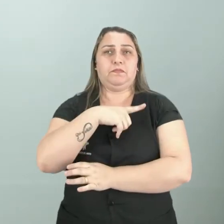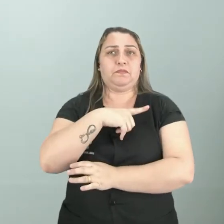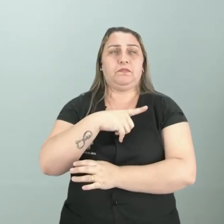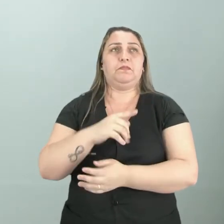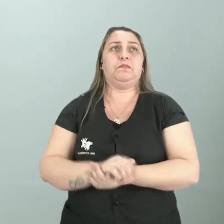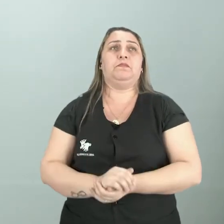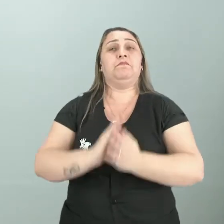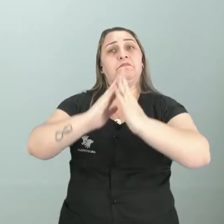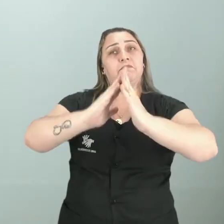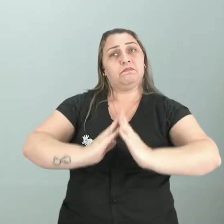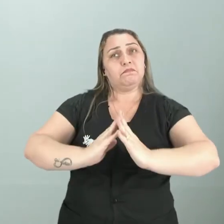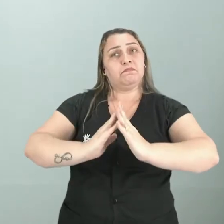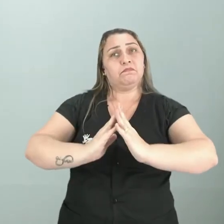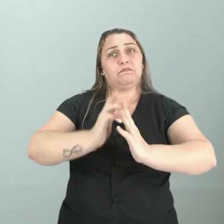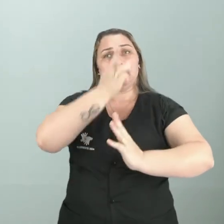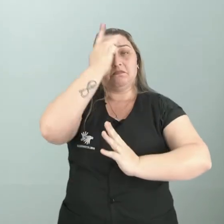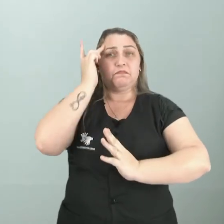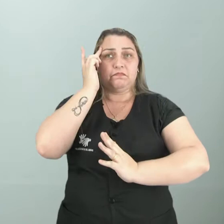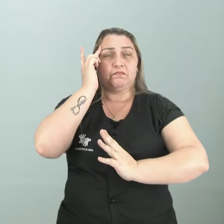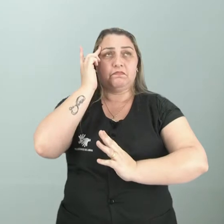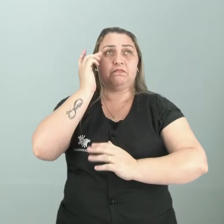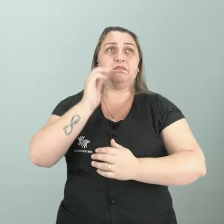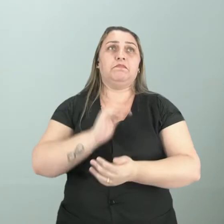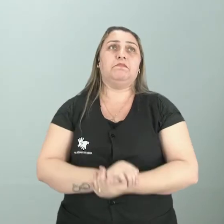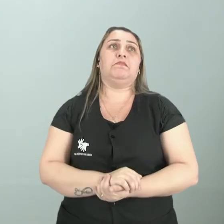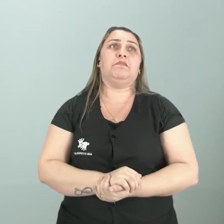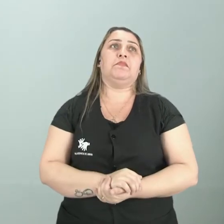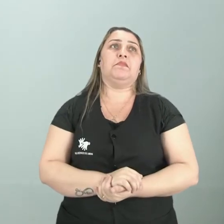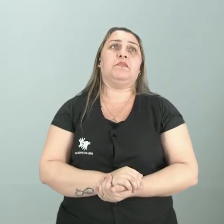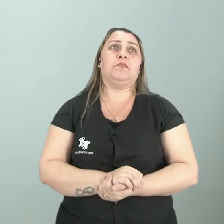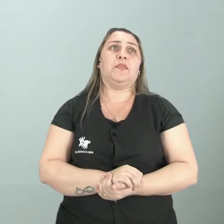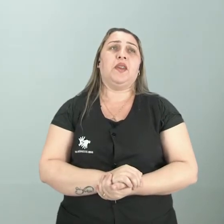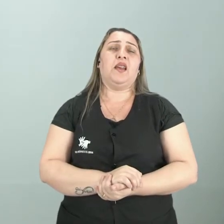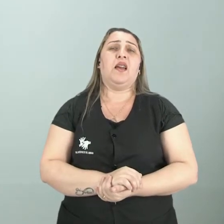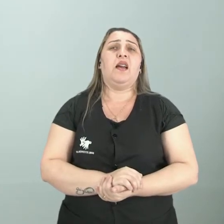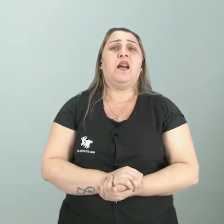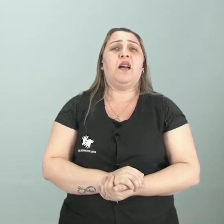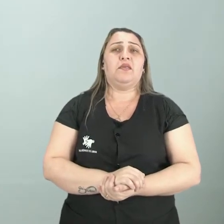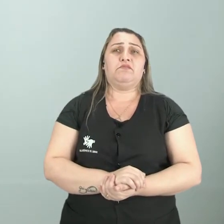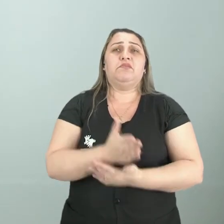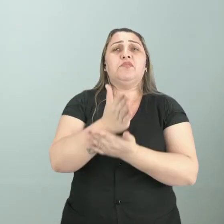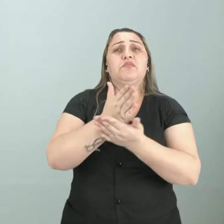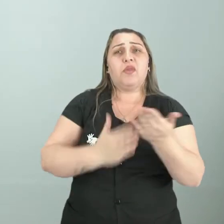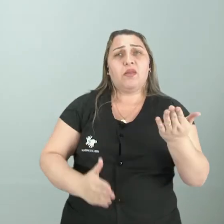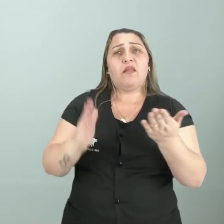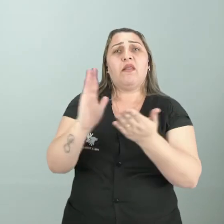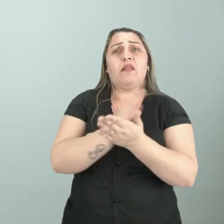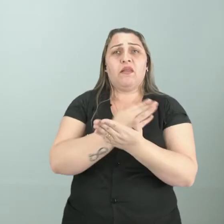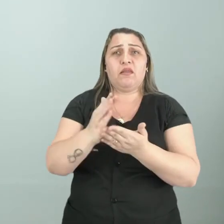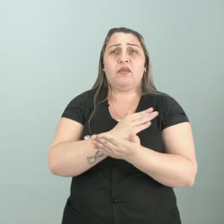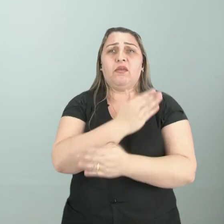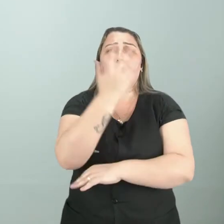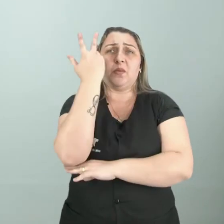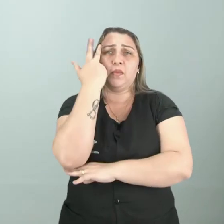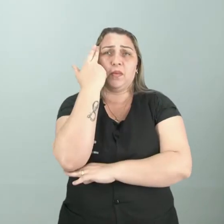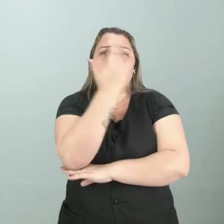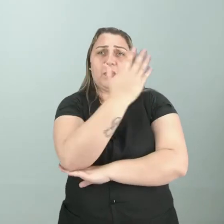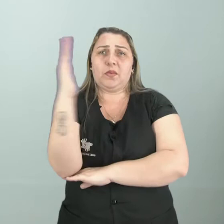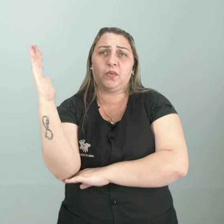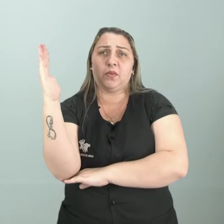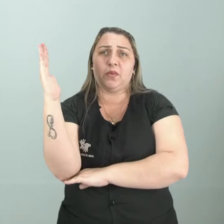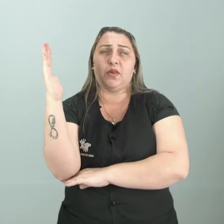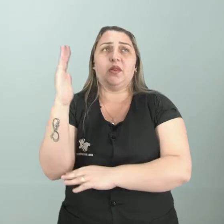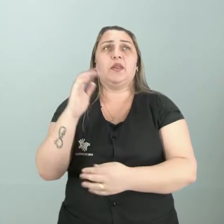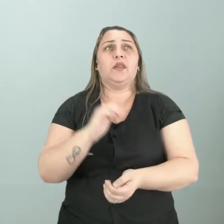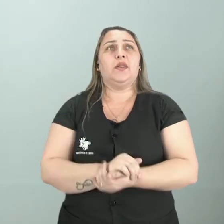que são as moradias, um tipo de moradias. E aqui, será que sobrou algum elemento da natureza? Algum elemento da